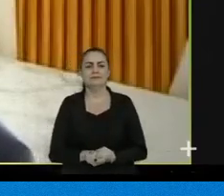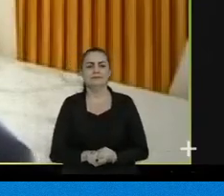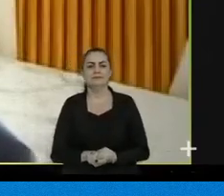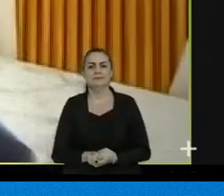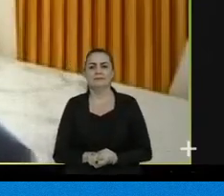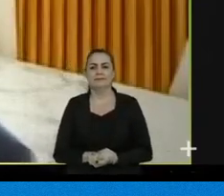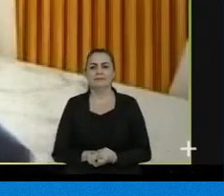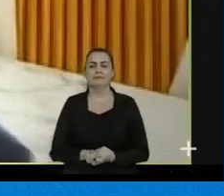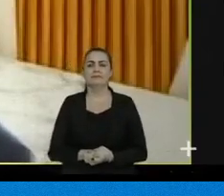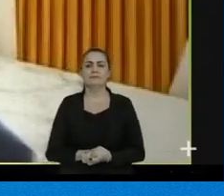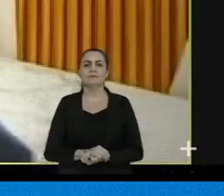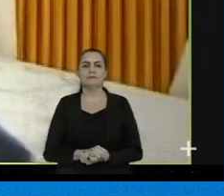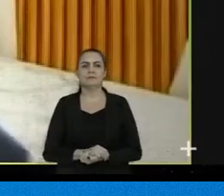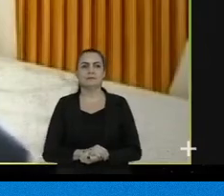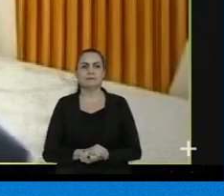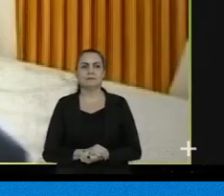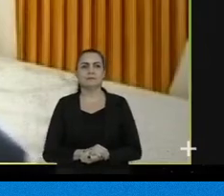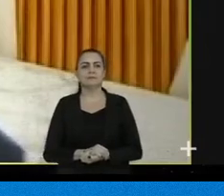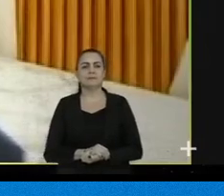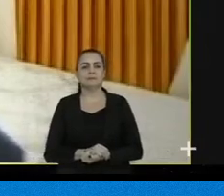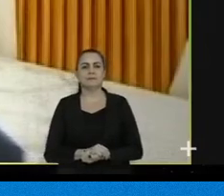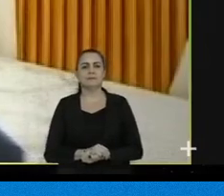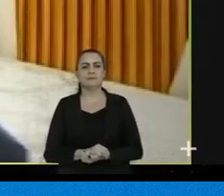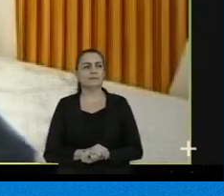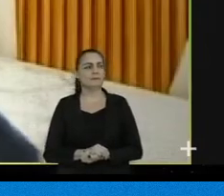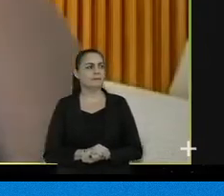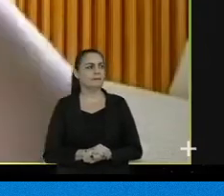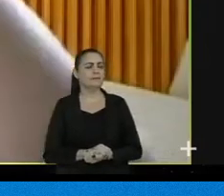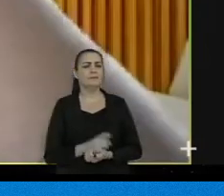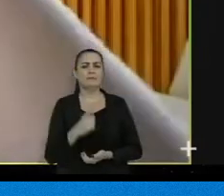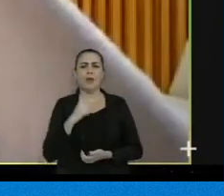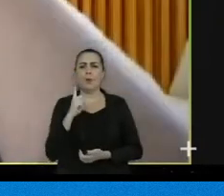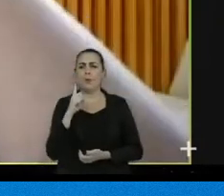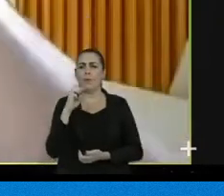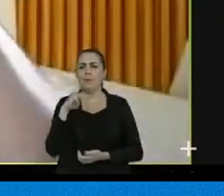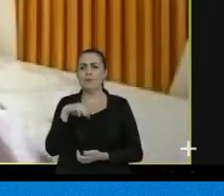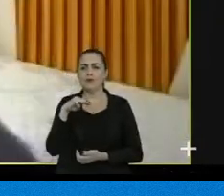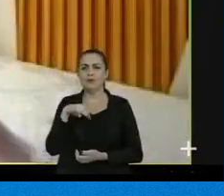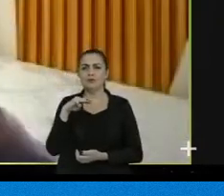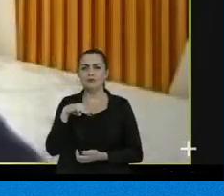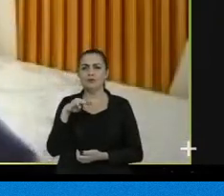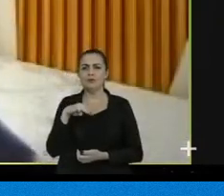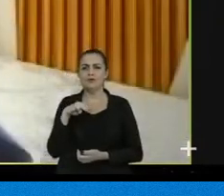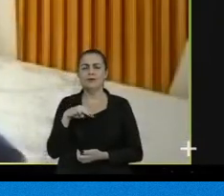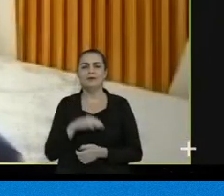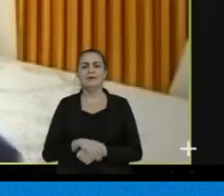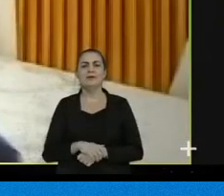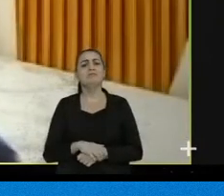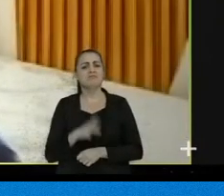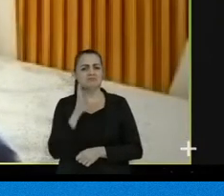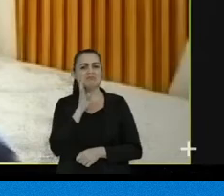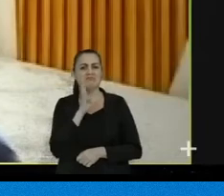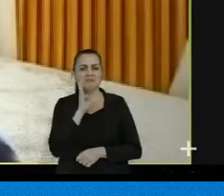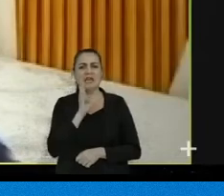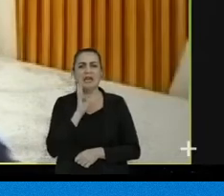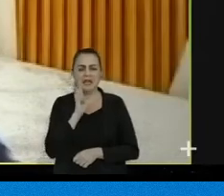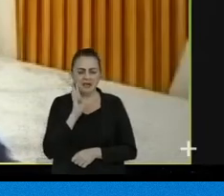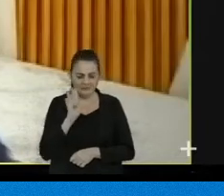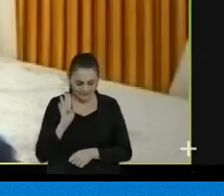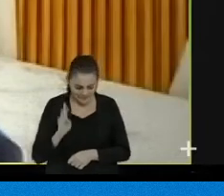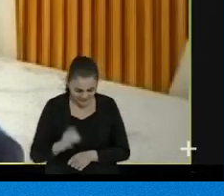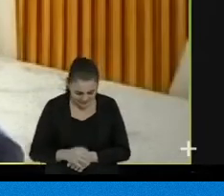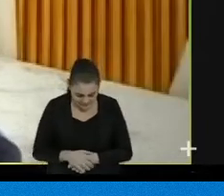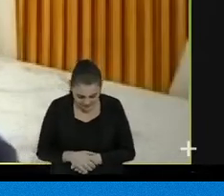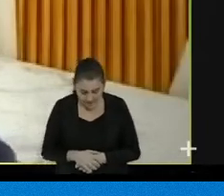Temos mais alguma perguntinha? Acho que a gente tem um minutinho aqui ainda, né, da palestrinha. Muito legal, gostei muito das perguntas que vocês mandaram. Ó, mais